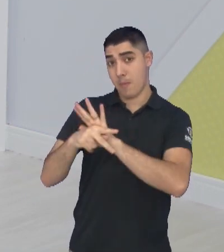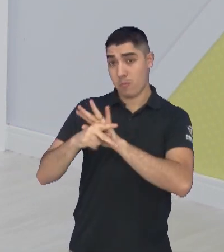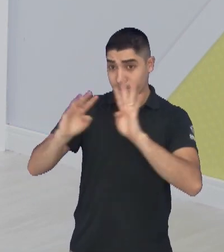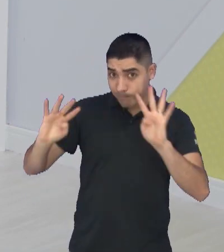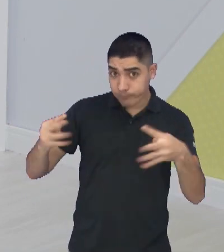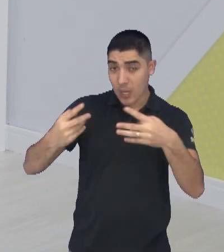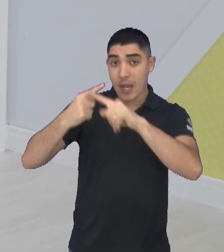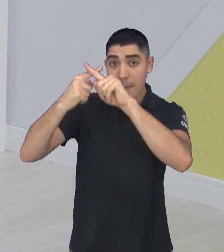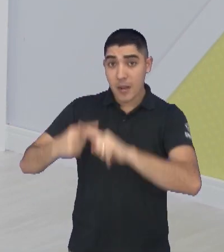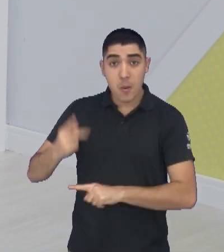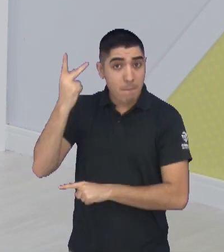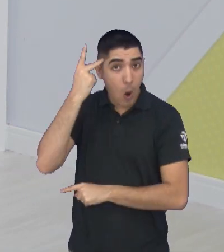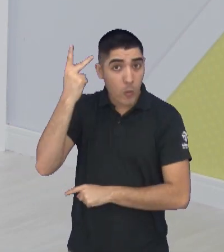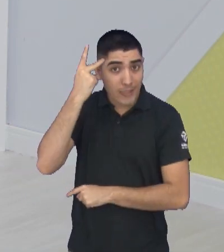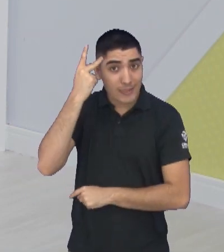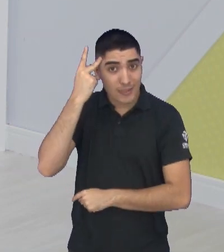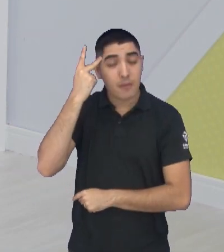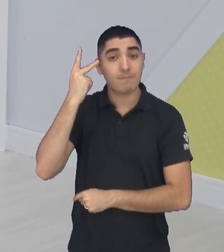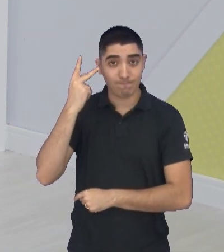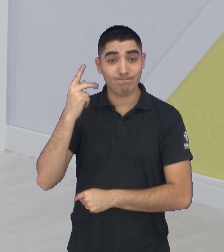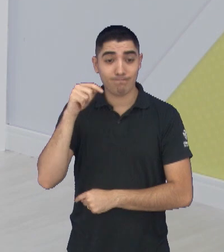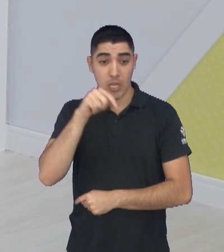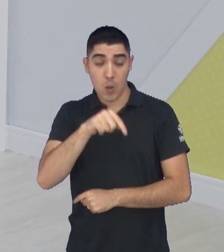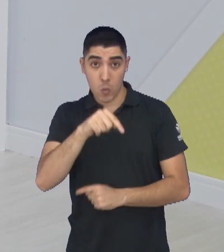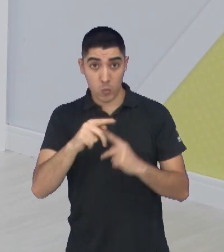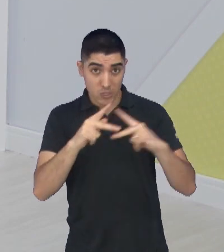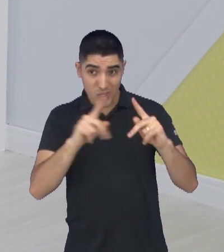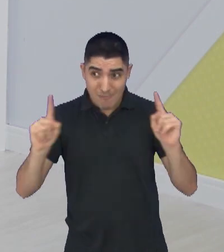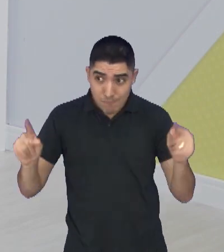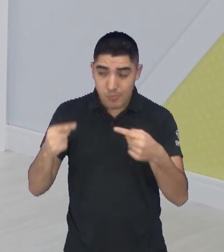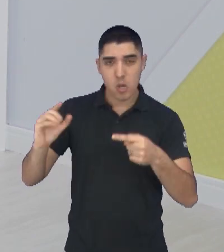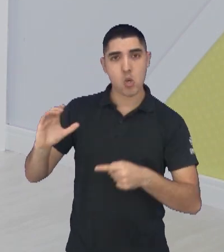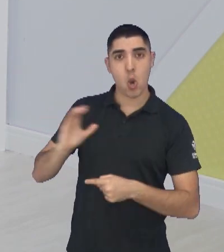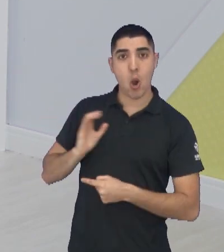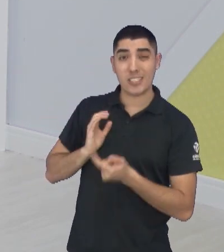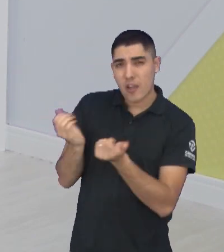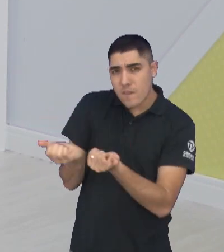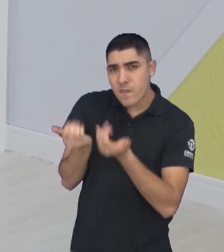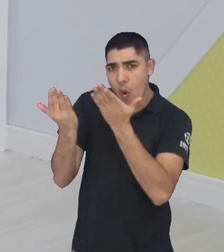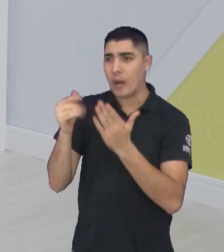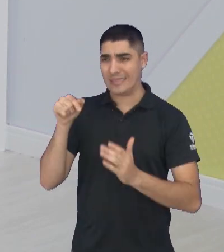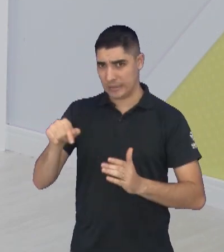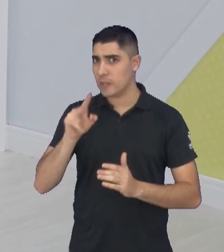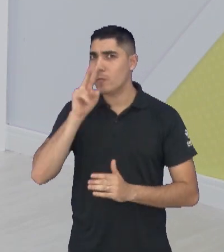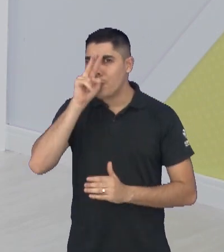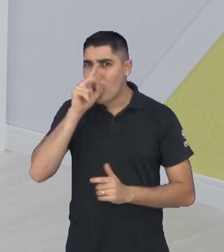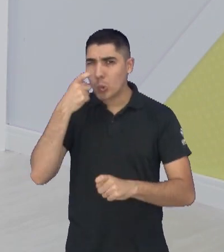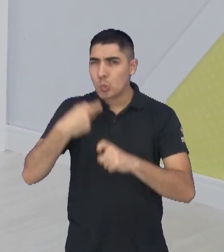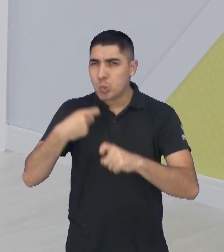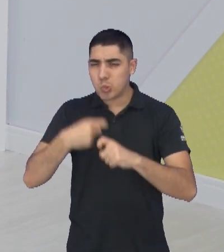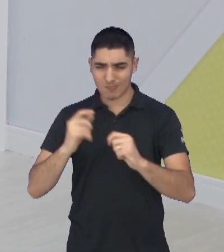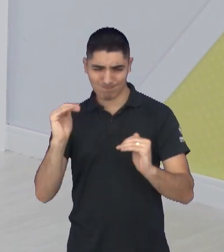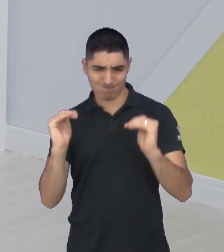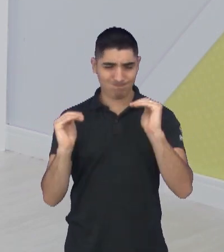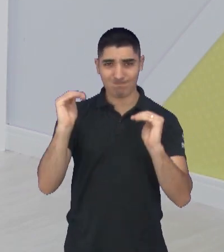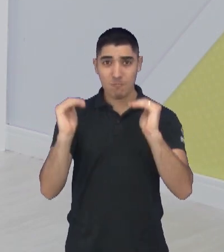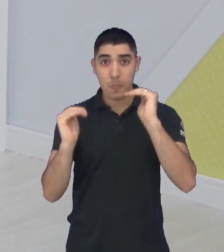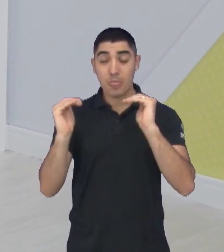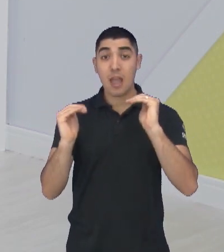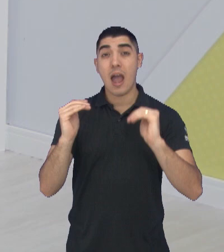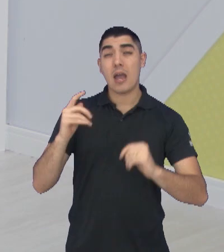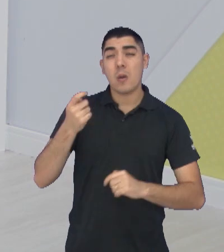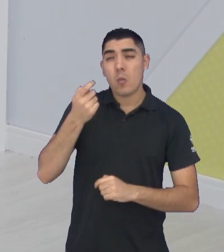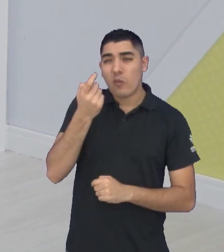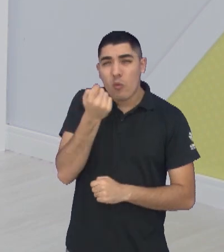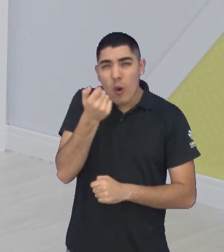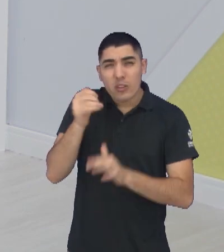de final do Campeonato Paulista de Basquete. Jogo fora de casa, hein? Em um jogo muito equilibrado que foi decidido somente nos segundos